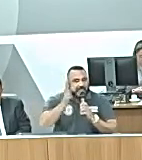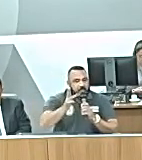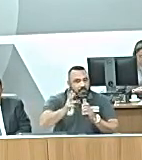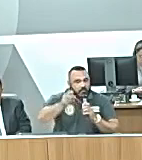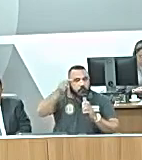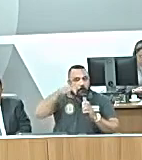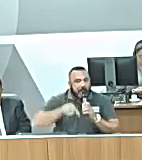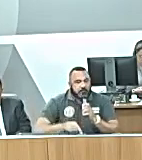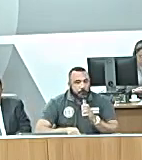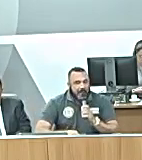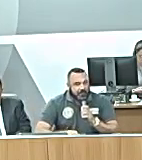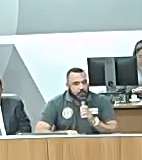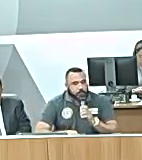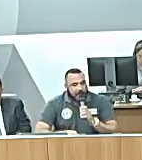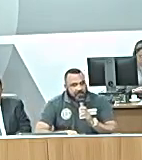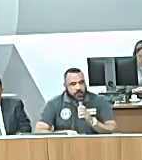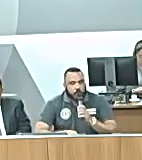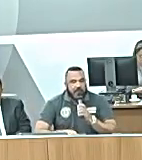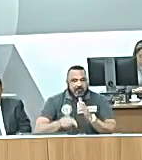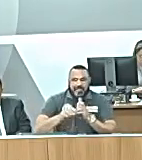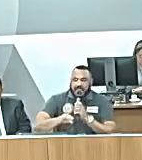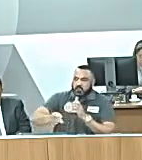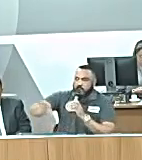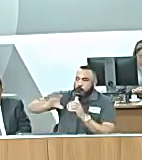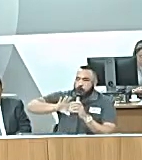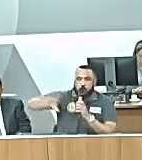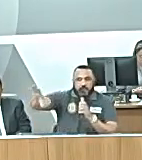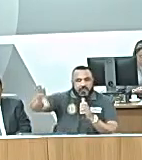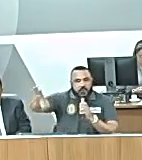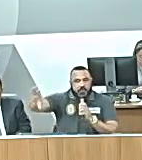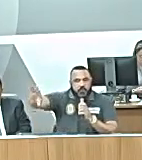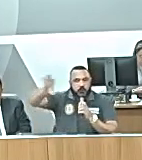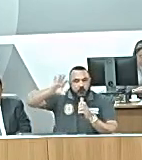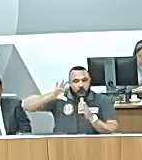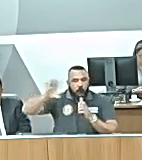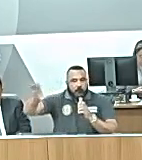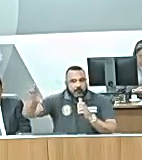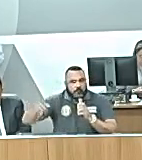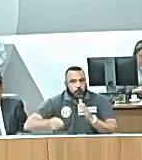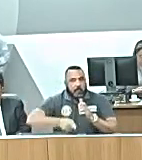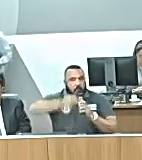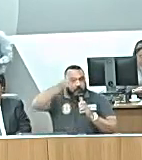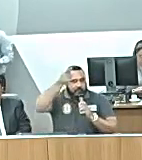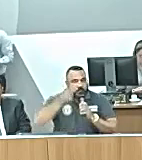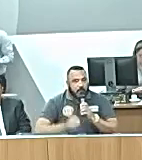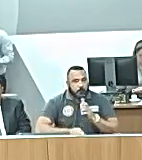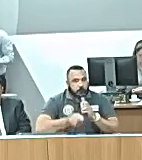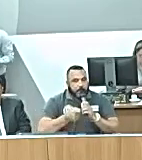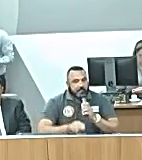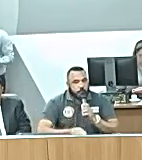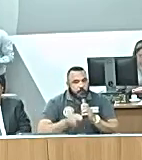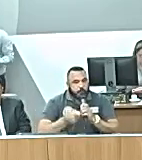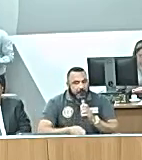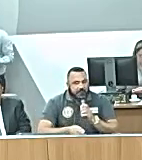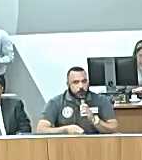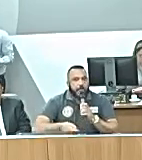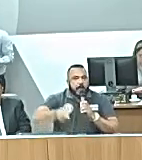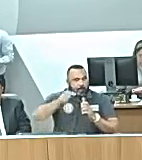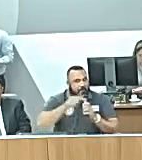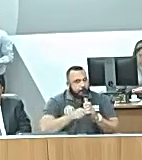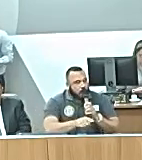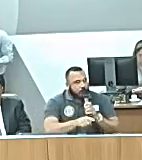cada dia a gente pede mais espaço a cada dia vou quando a gente num canto nós estamos perdendo